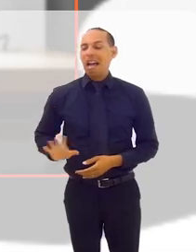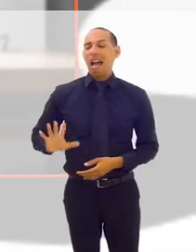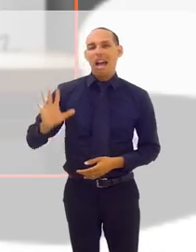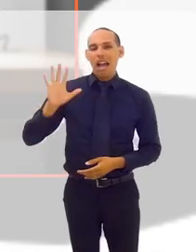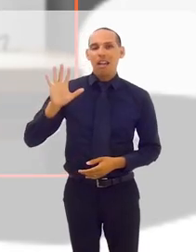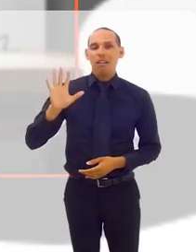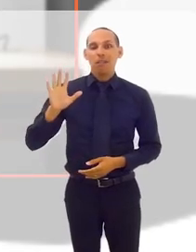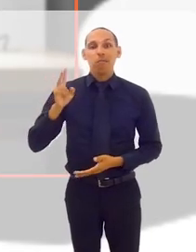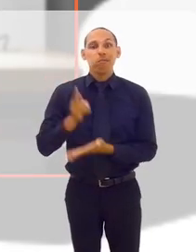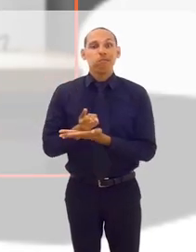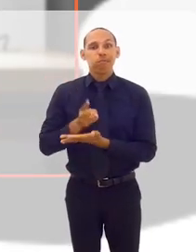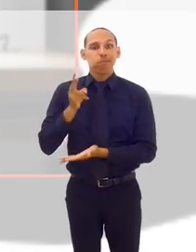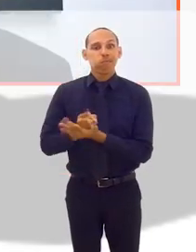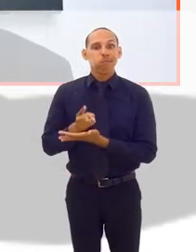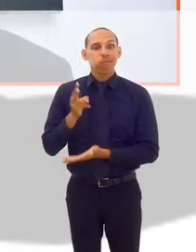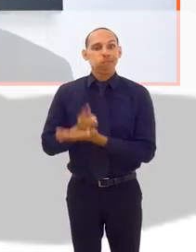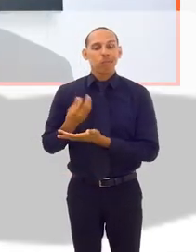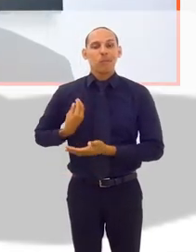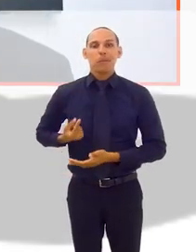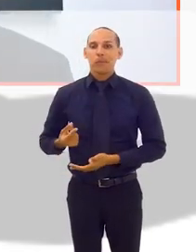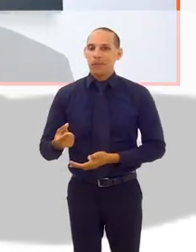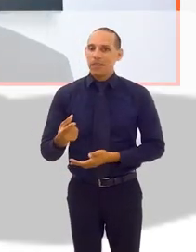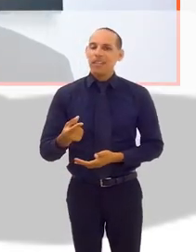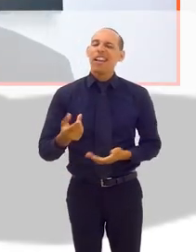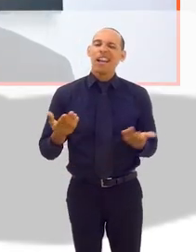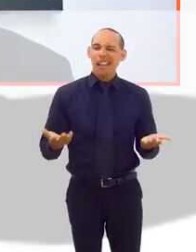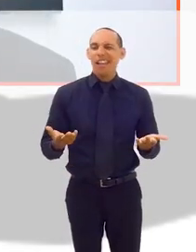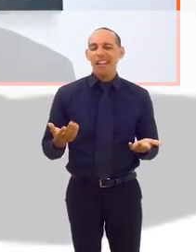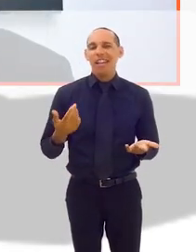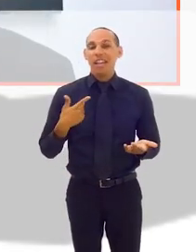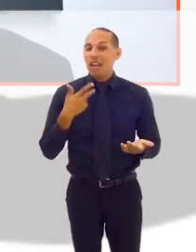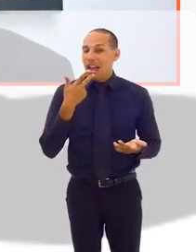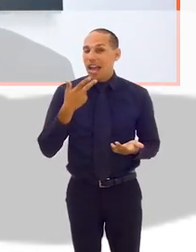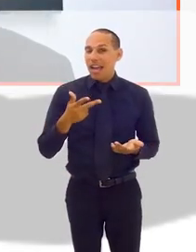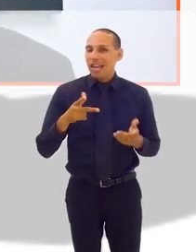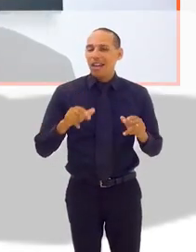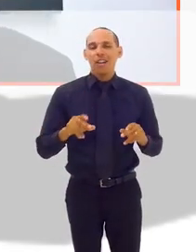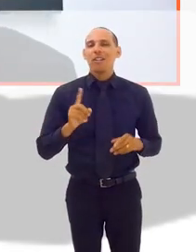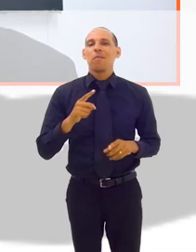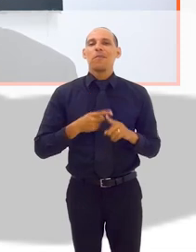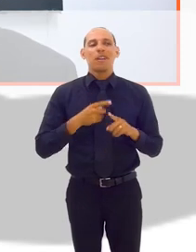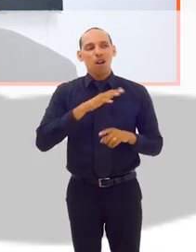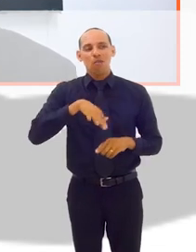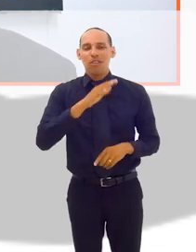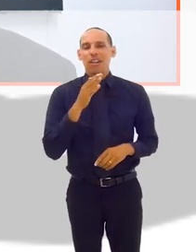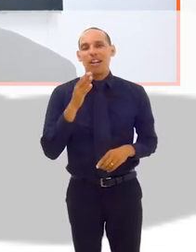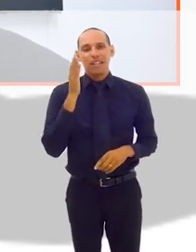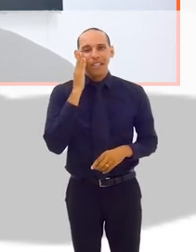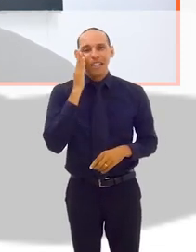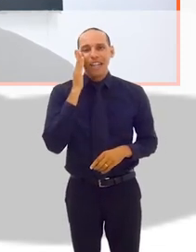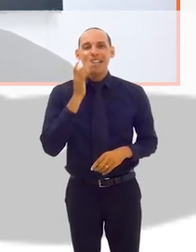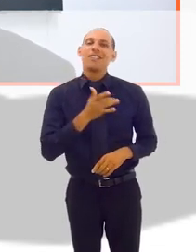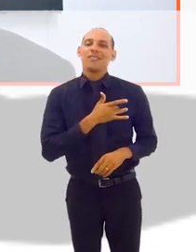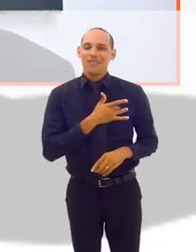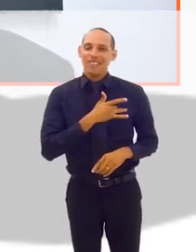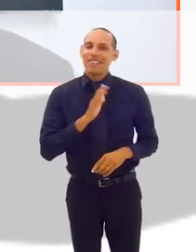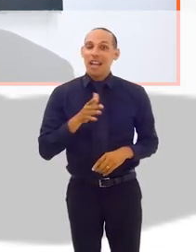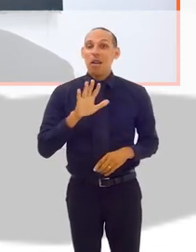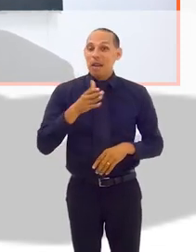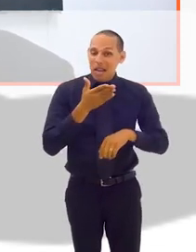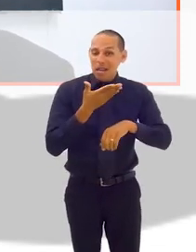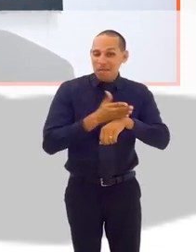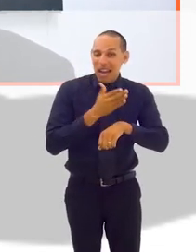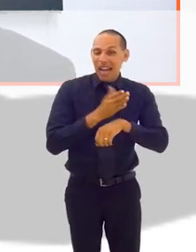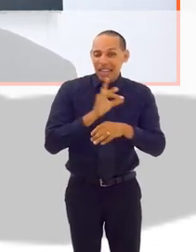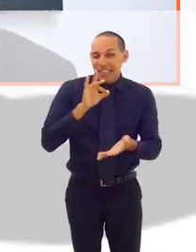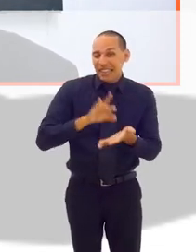caro, que dura eternamente, não é? Eu não vou me usurpar disso, porque, como eu falei, isso já está no coração dos governantes. Isso já ele está no